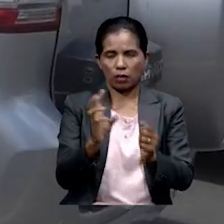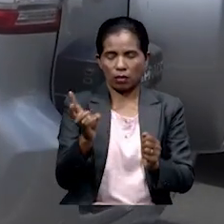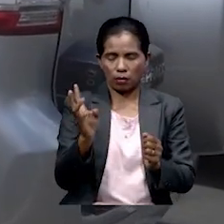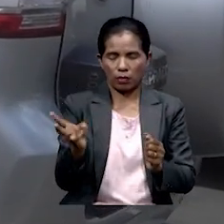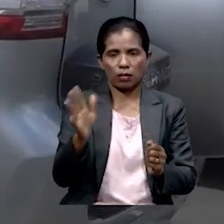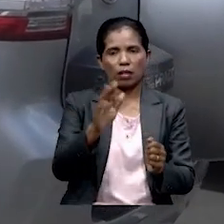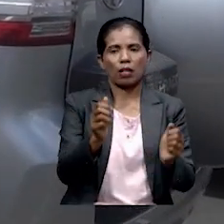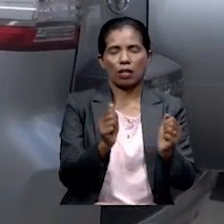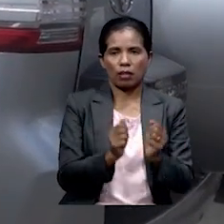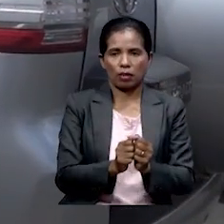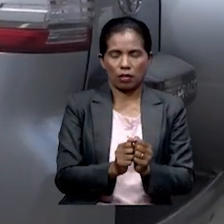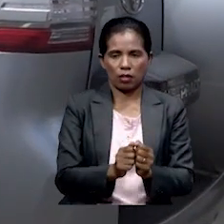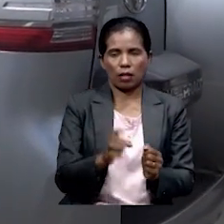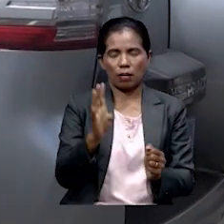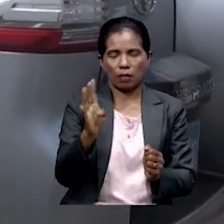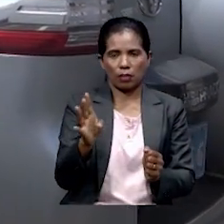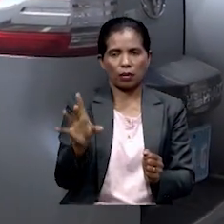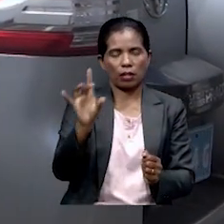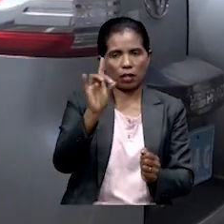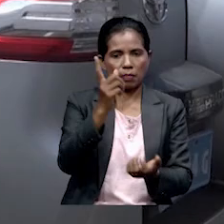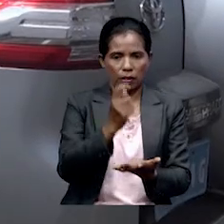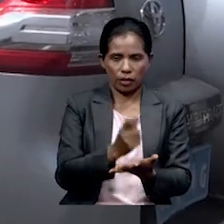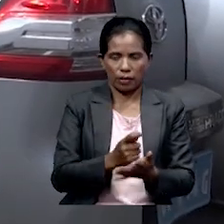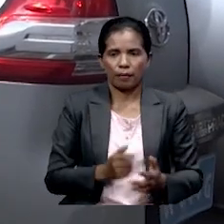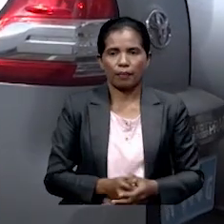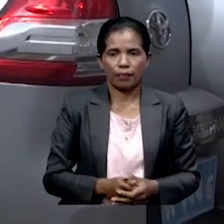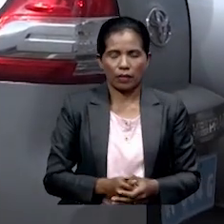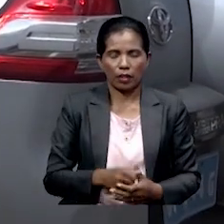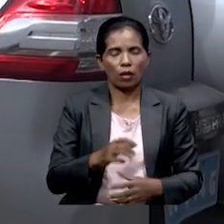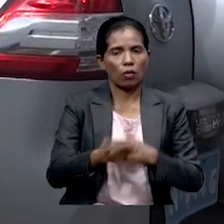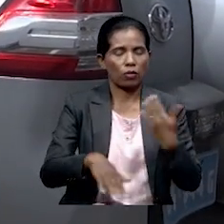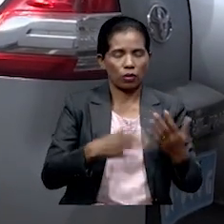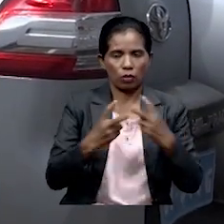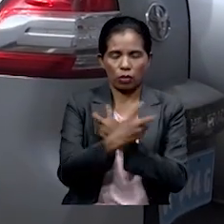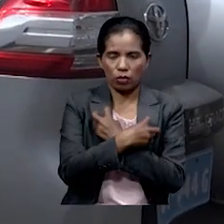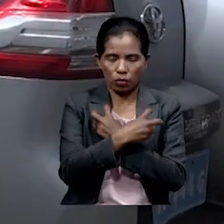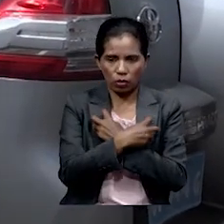dolar amerikanu rihun hat nul resimbalu. Restus mortais iha teritori nasional nebe